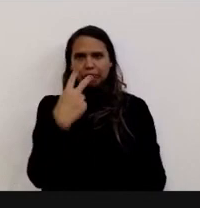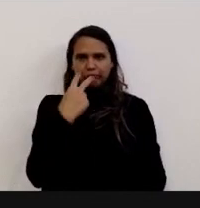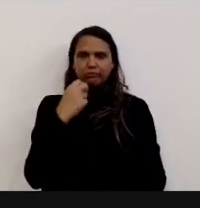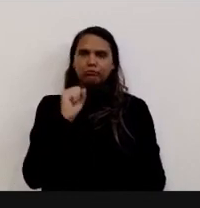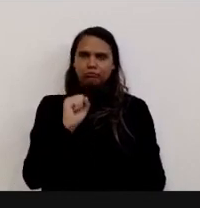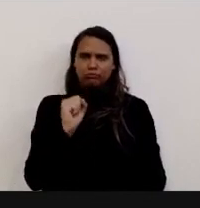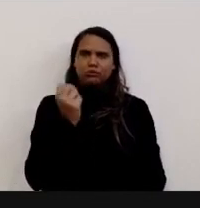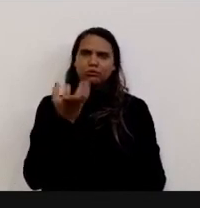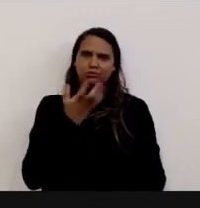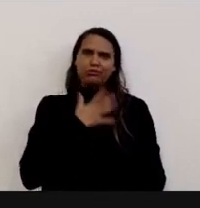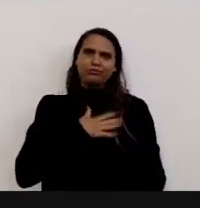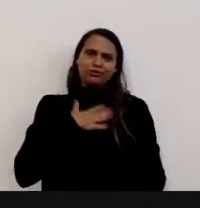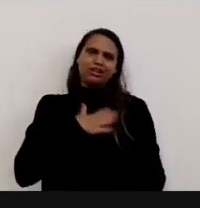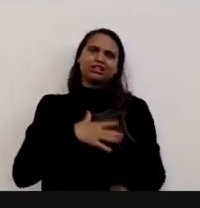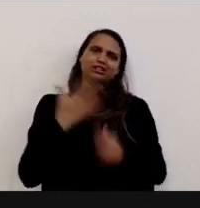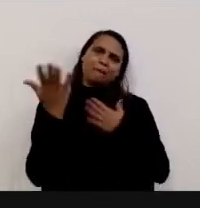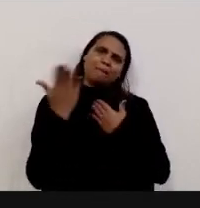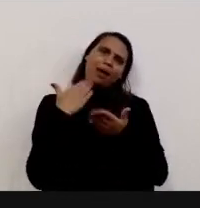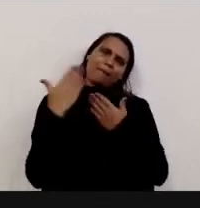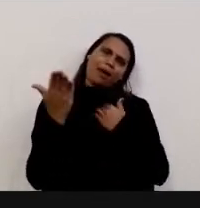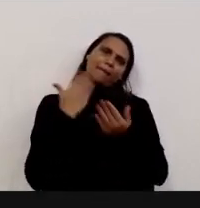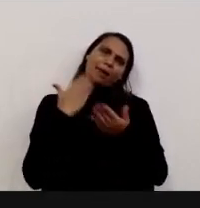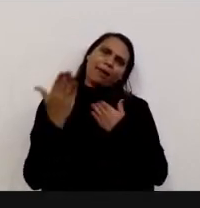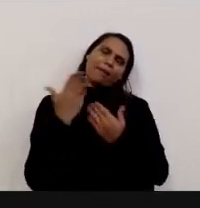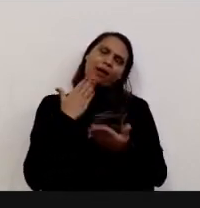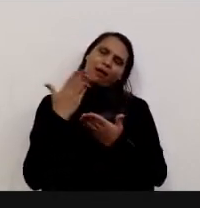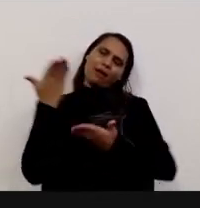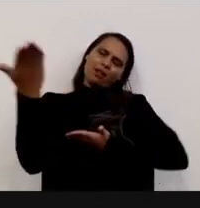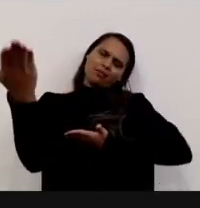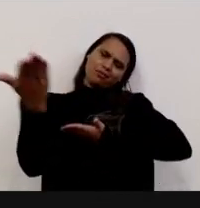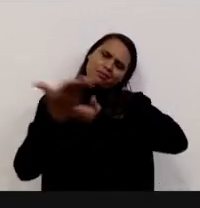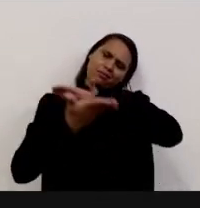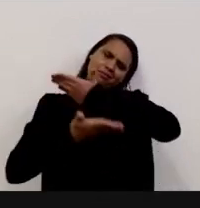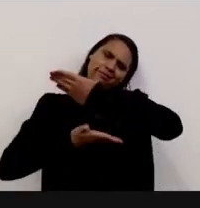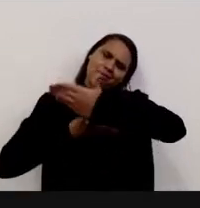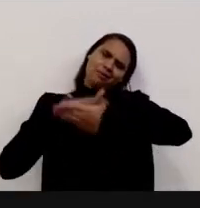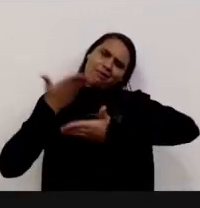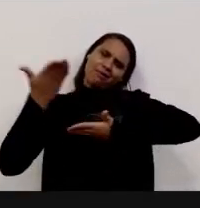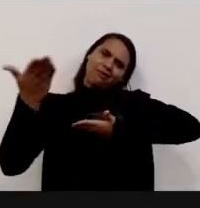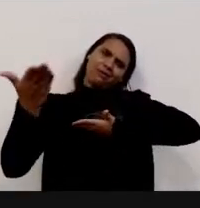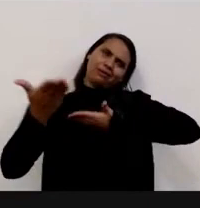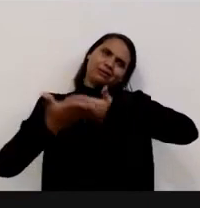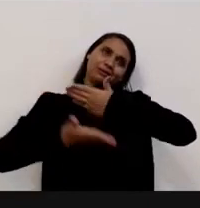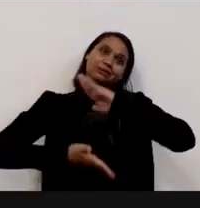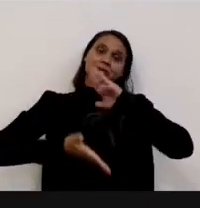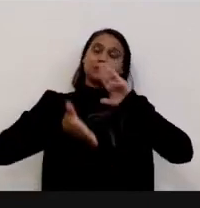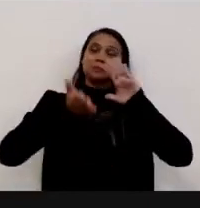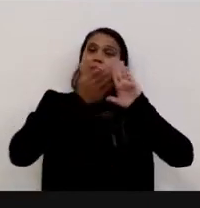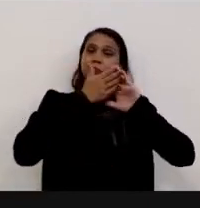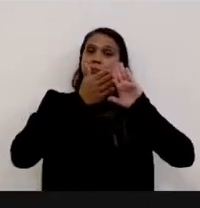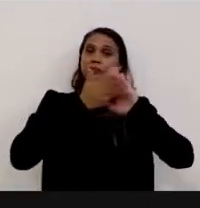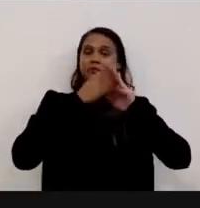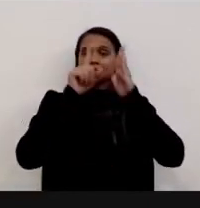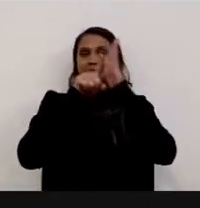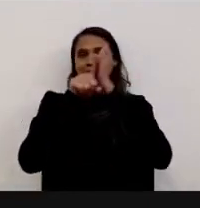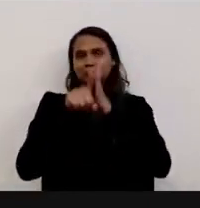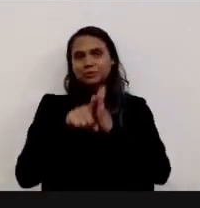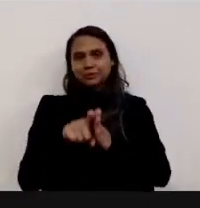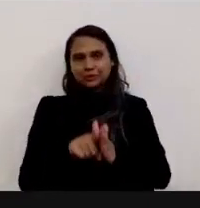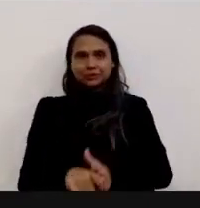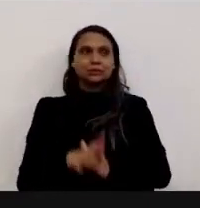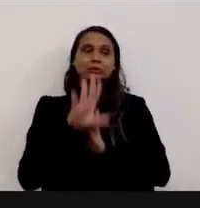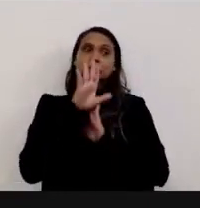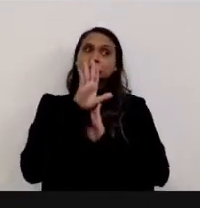até trocar ideias sobre esse trabalho, né? Essa proposta de pesquisa, mas eu acredito que eles